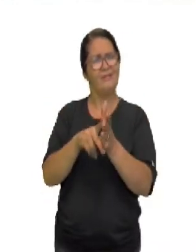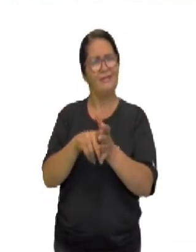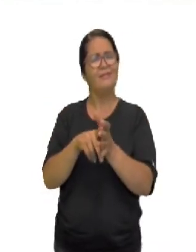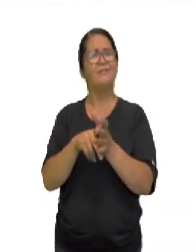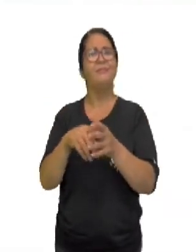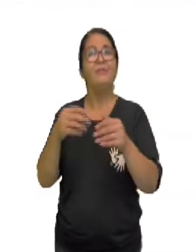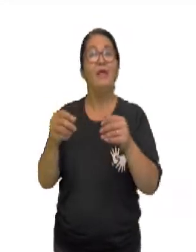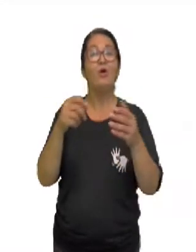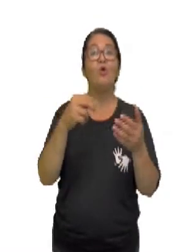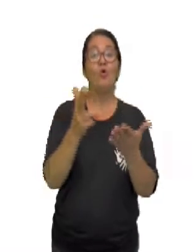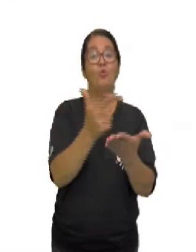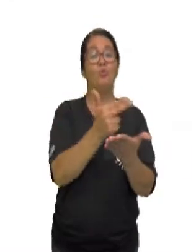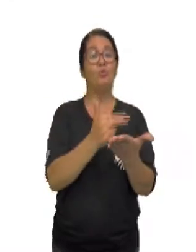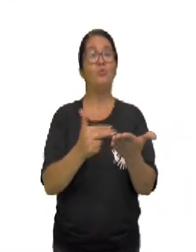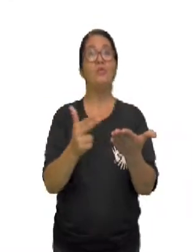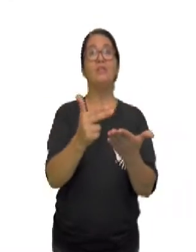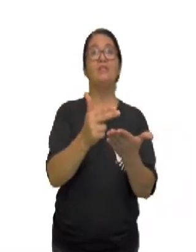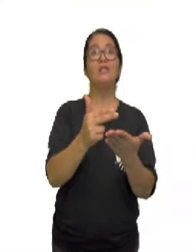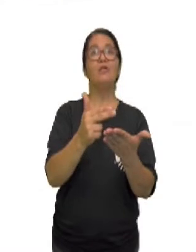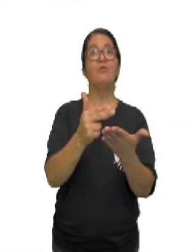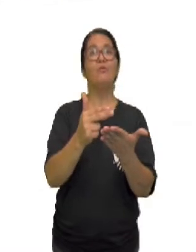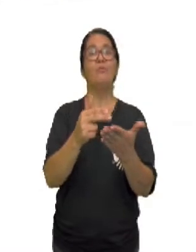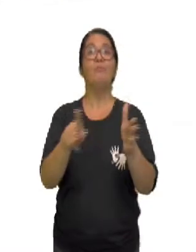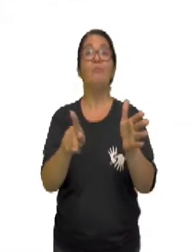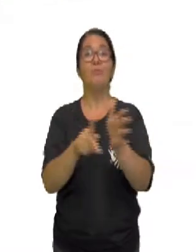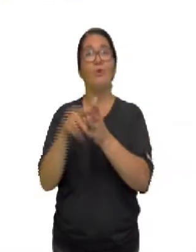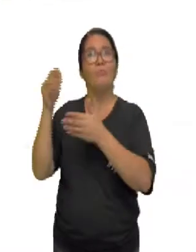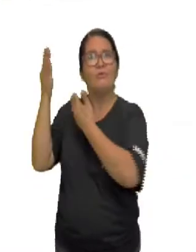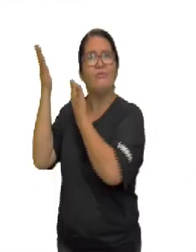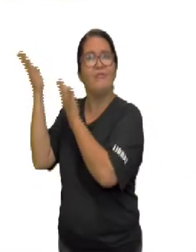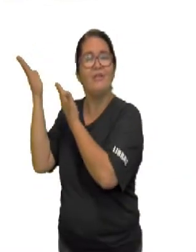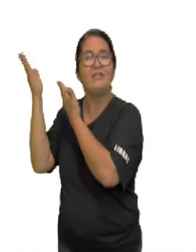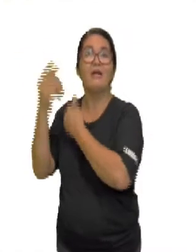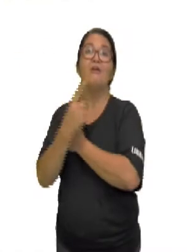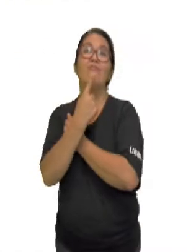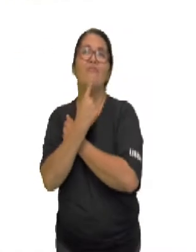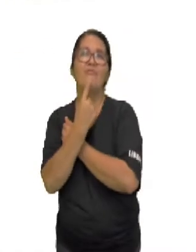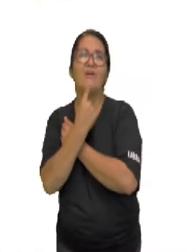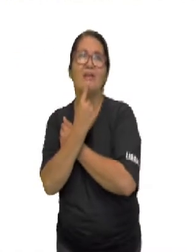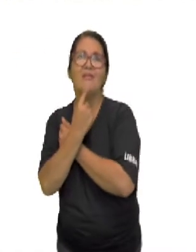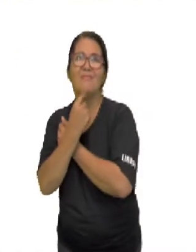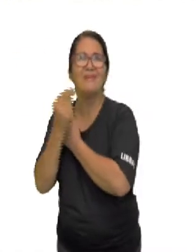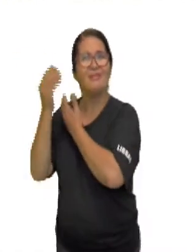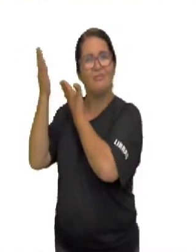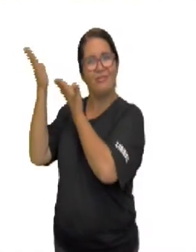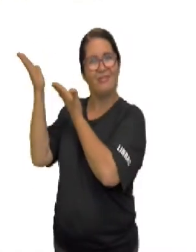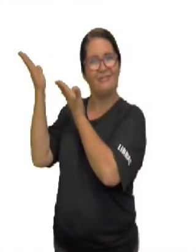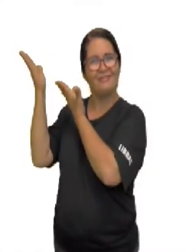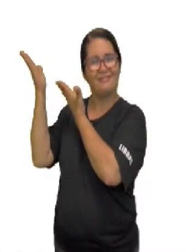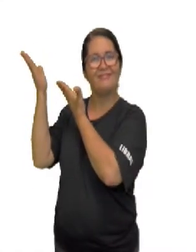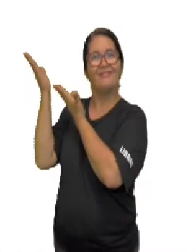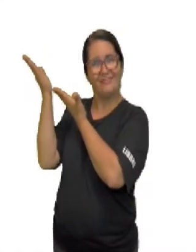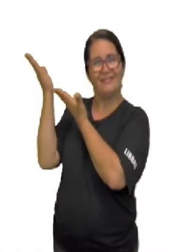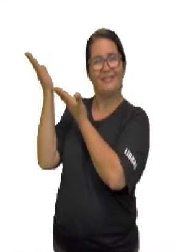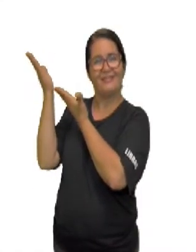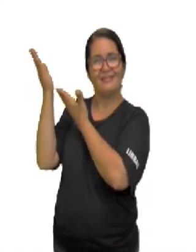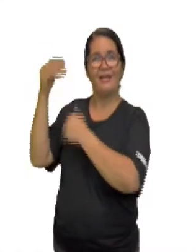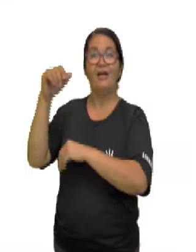folha de Bordeaux ou maple. E aqui uma foto da árvore para a gente